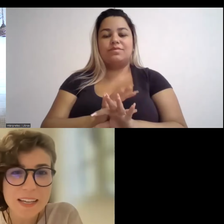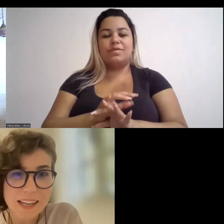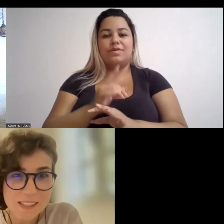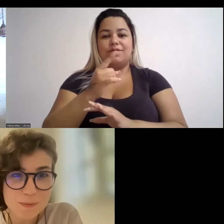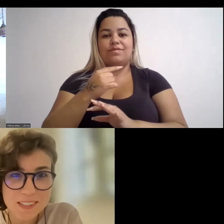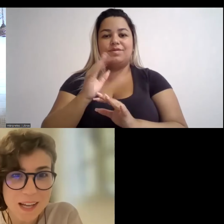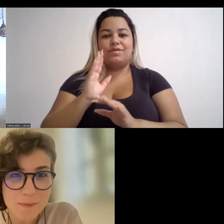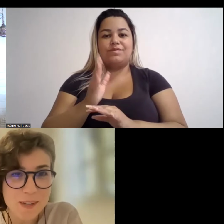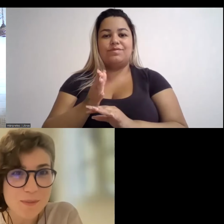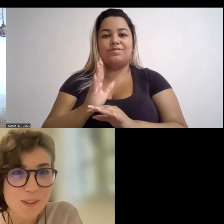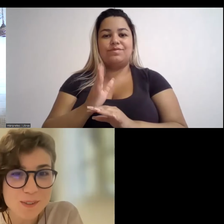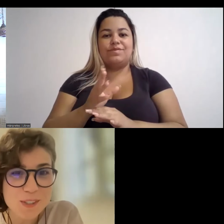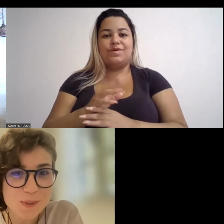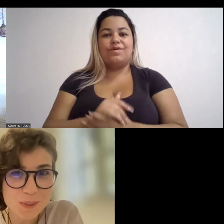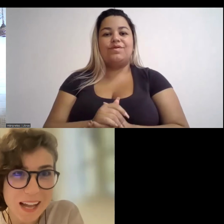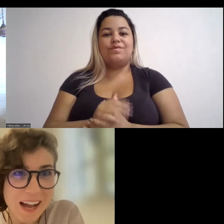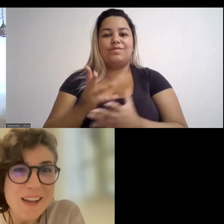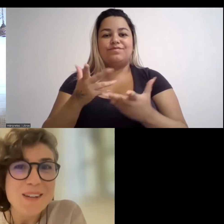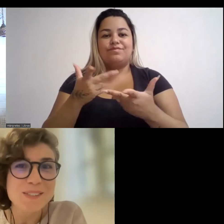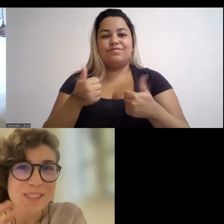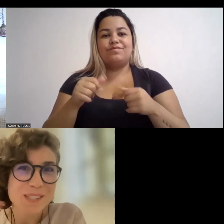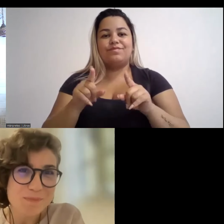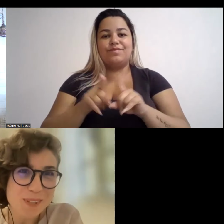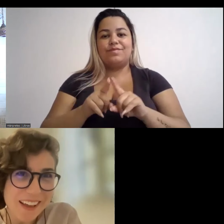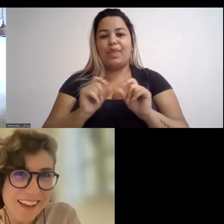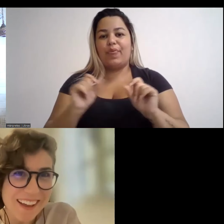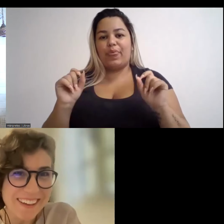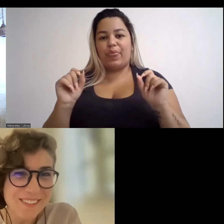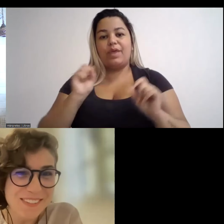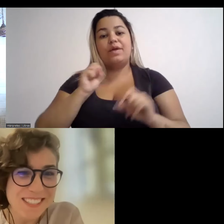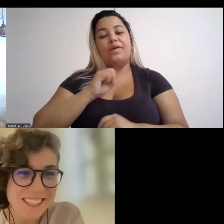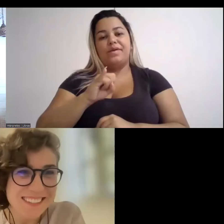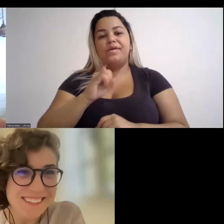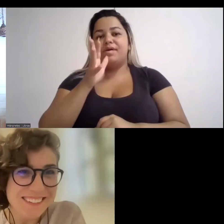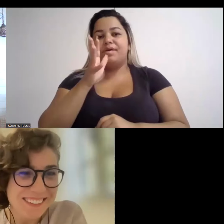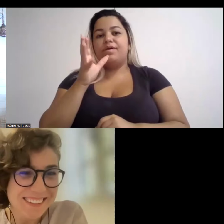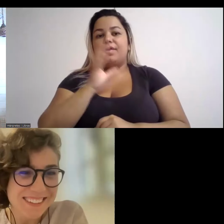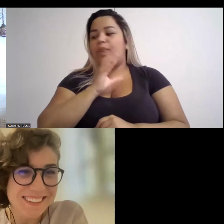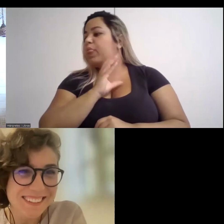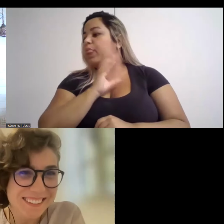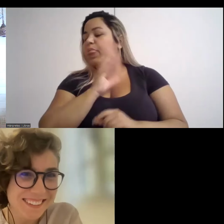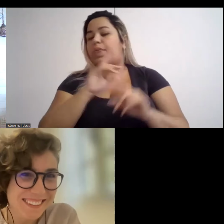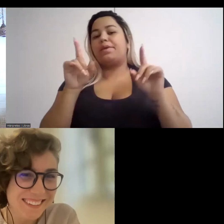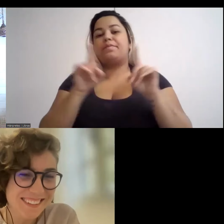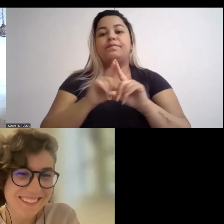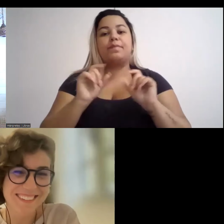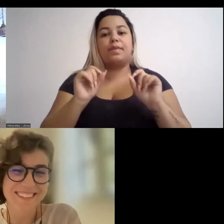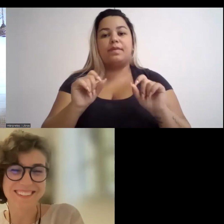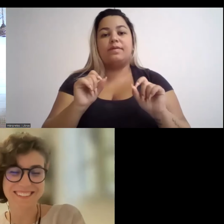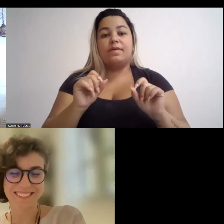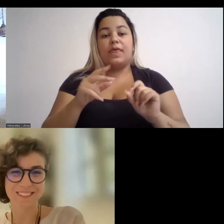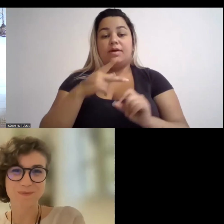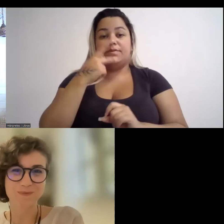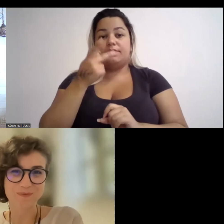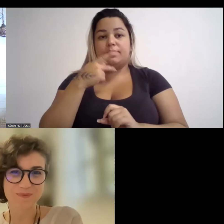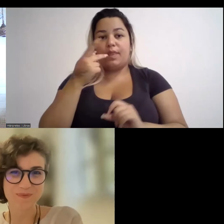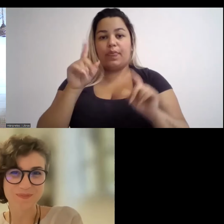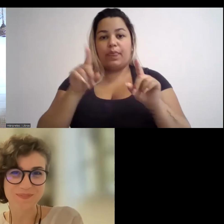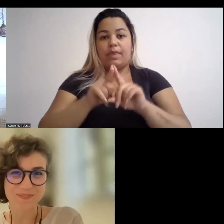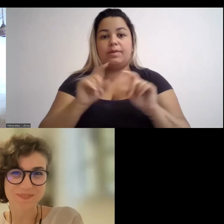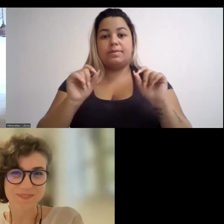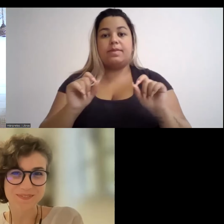nos acréscimos e está maravilhoso te escutar. Tá, se você não puder. Então eu vou acabar com a última frase, só dizer que no campo da economia criativa,